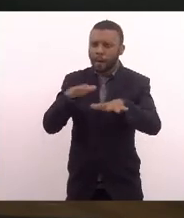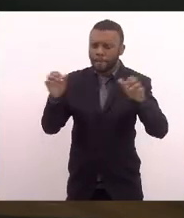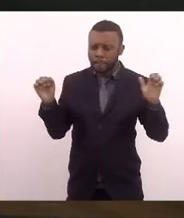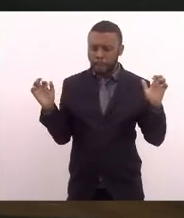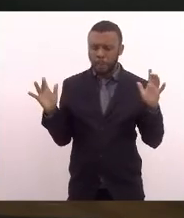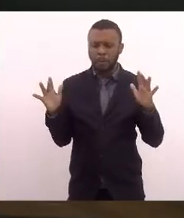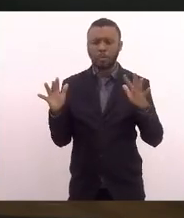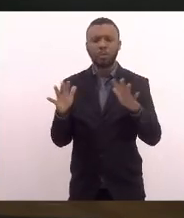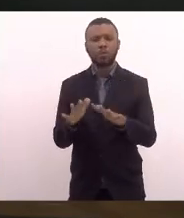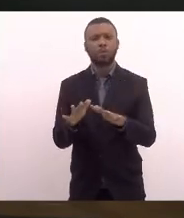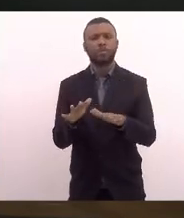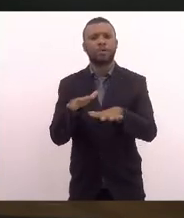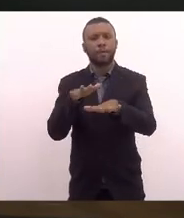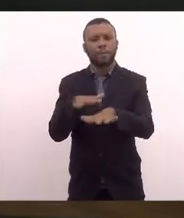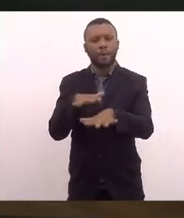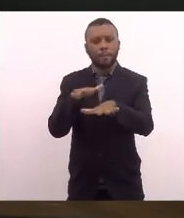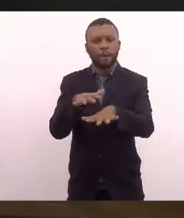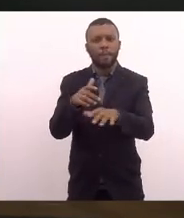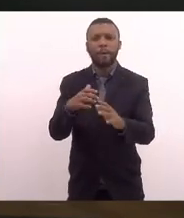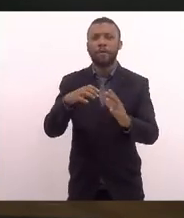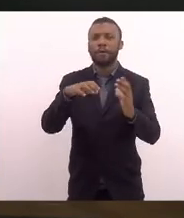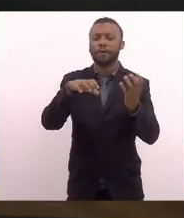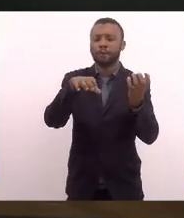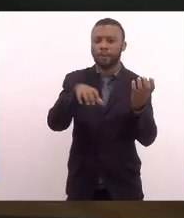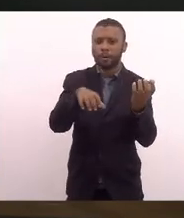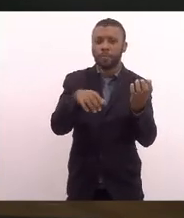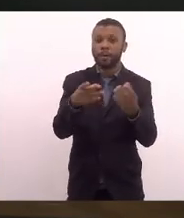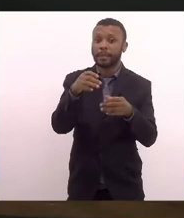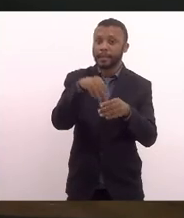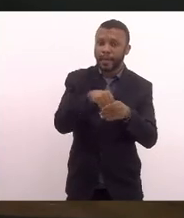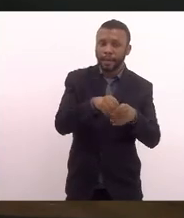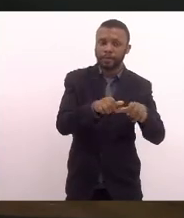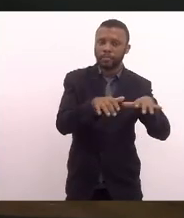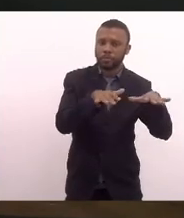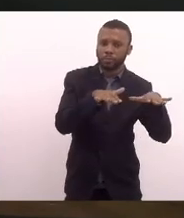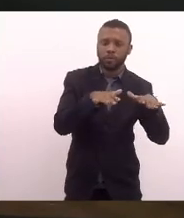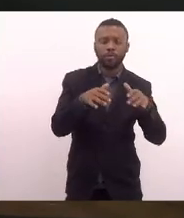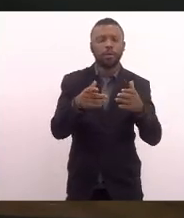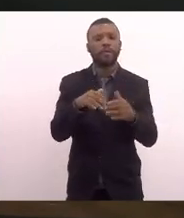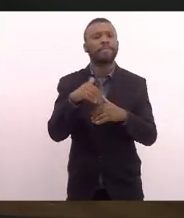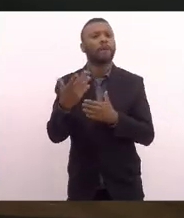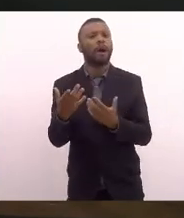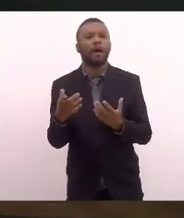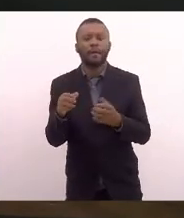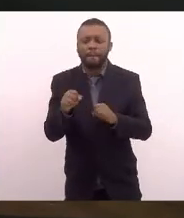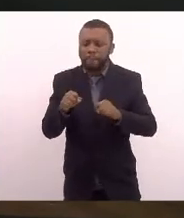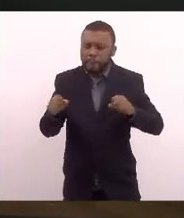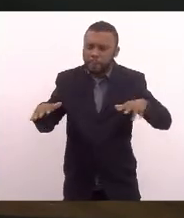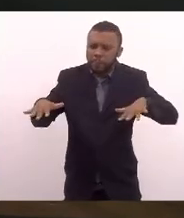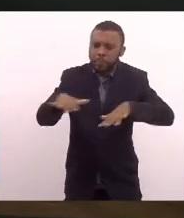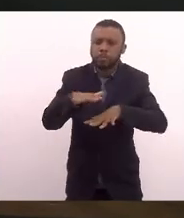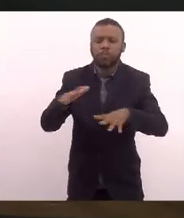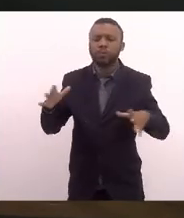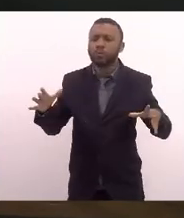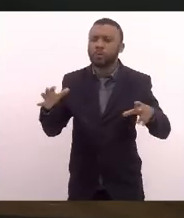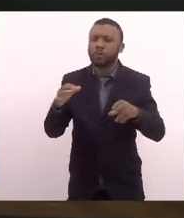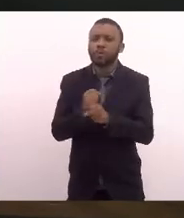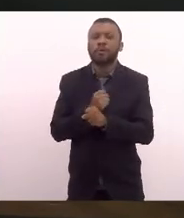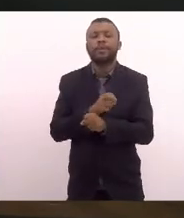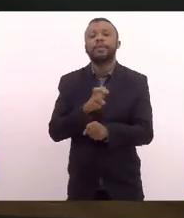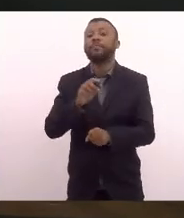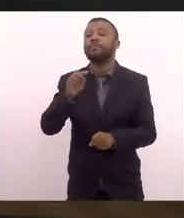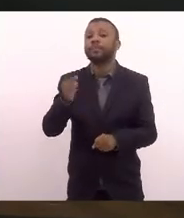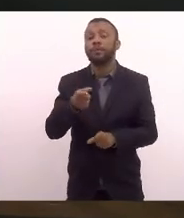lugar, na Casa do Povo, dentro e fora, juntando tudo, tinha em torno de 5 mil pessoas, isso significa, e